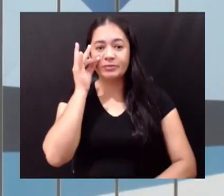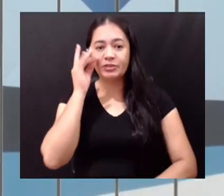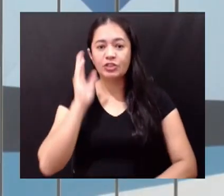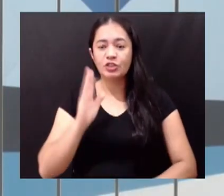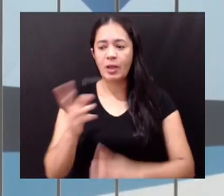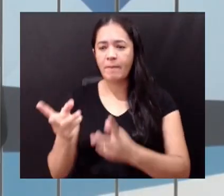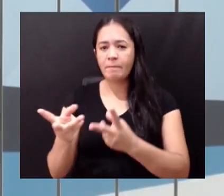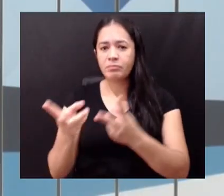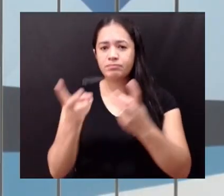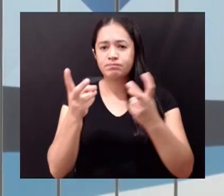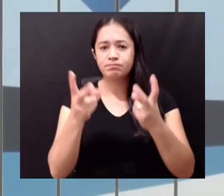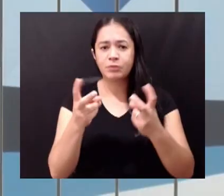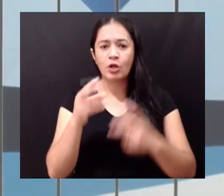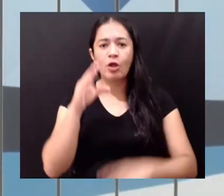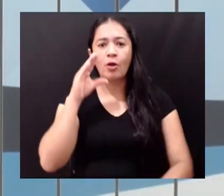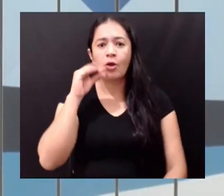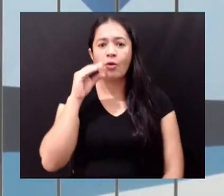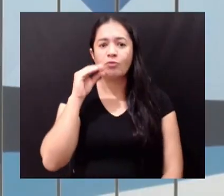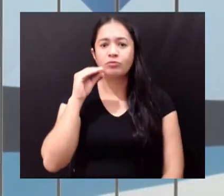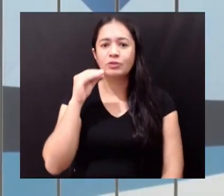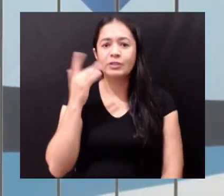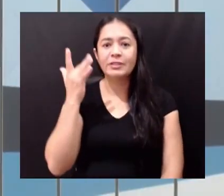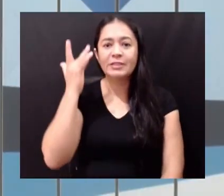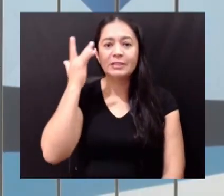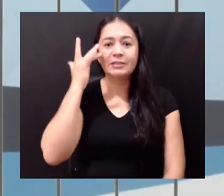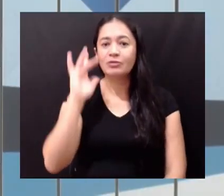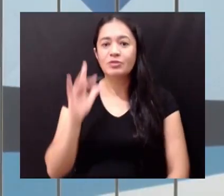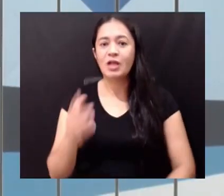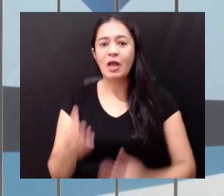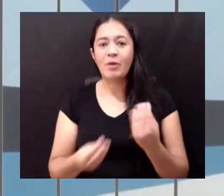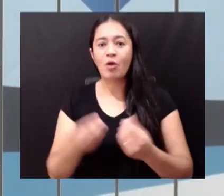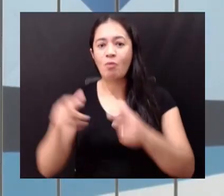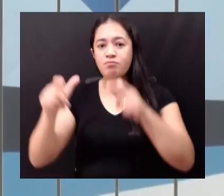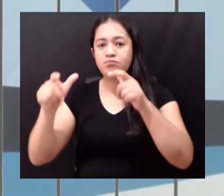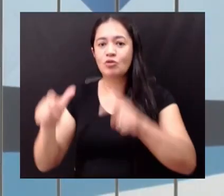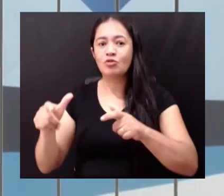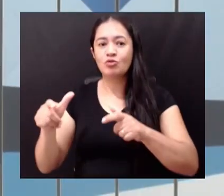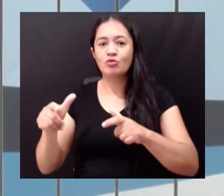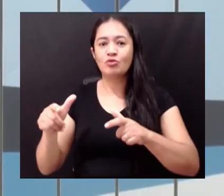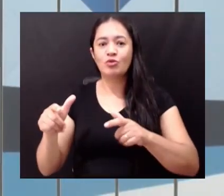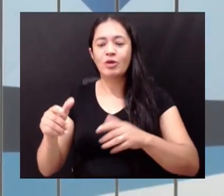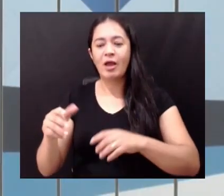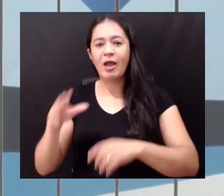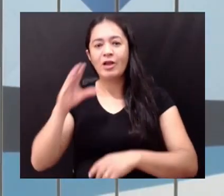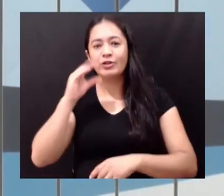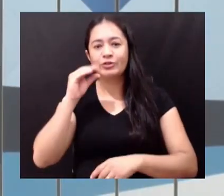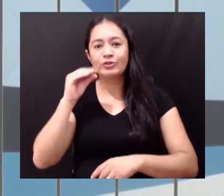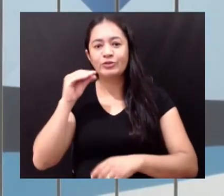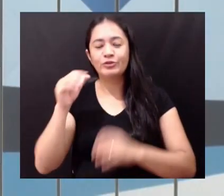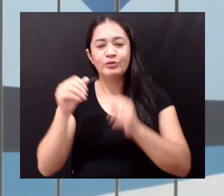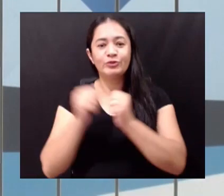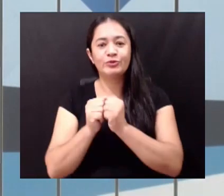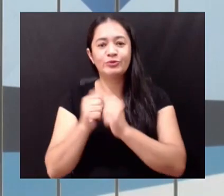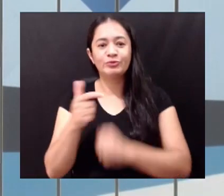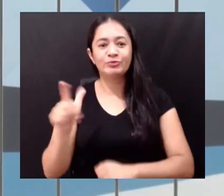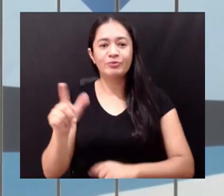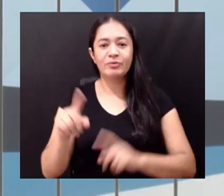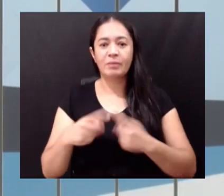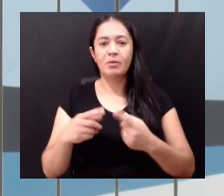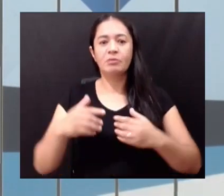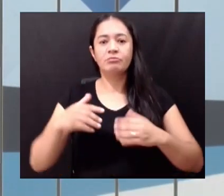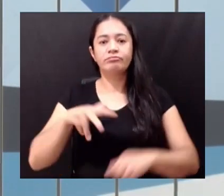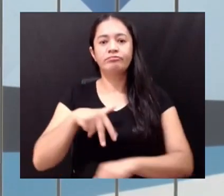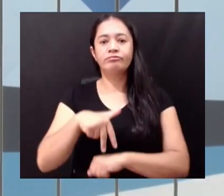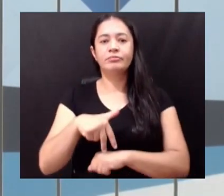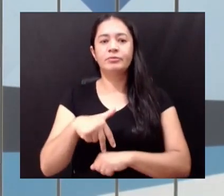ele desaprendeu a estar no ambiente corporativo. Então, ele está lá no escritório, mas ele tem uma postura de como se estivesse na casa dele.